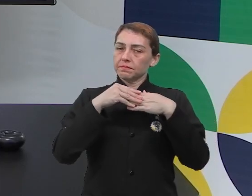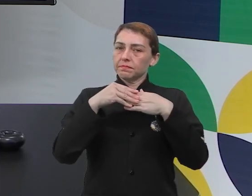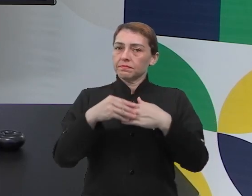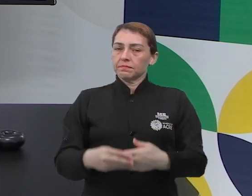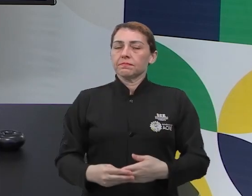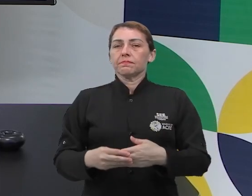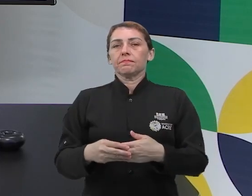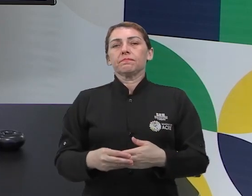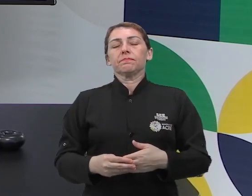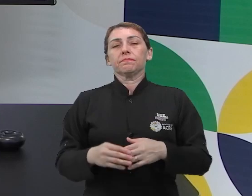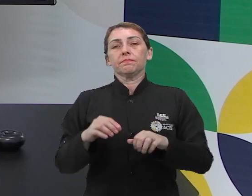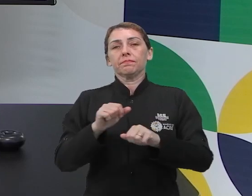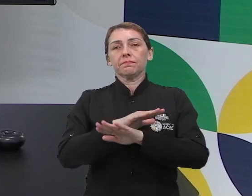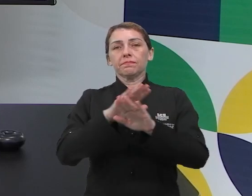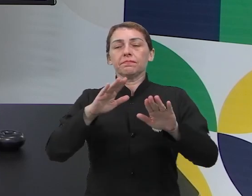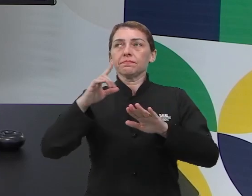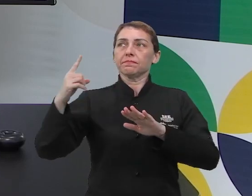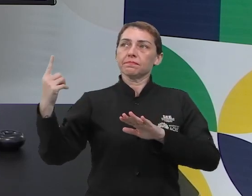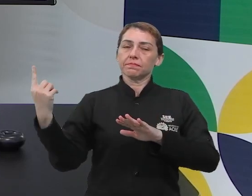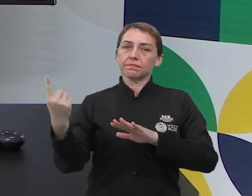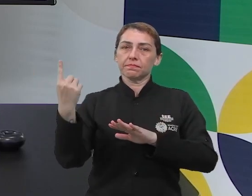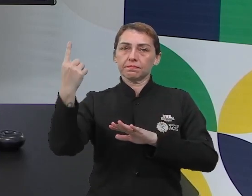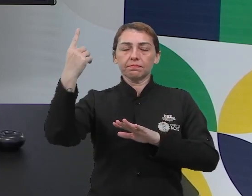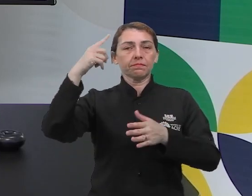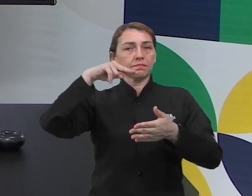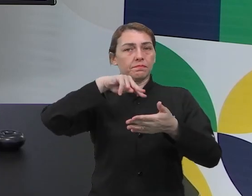em evidência a sua altura, né? A sua